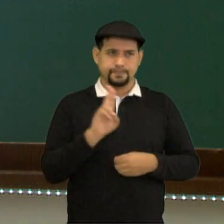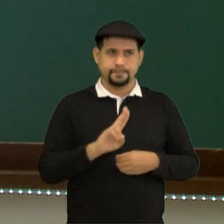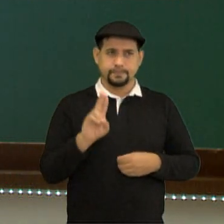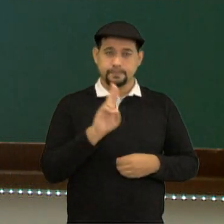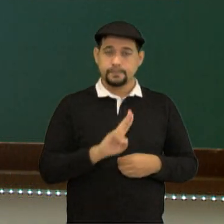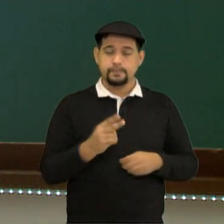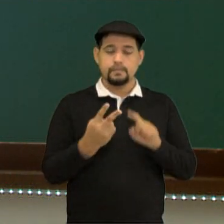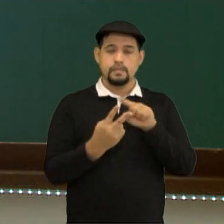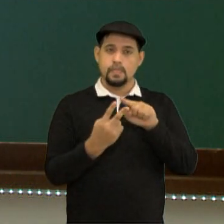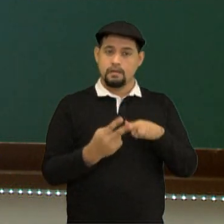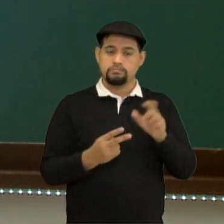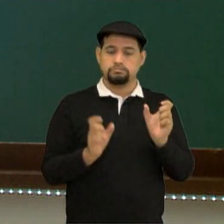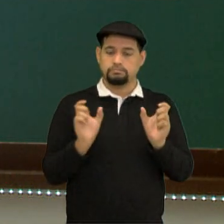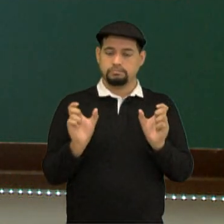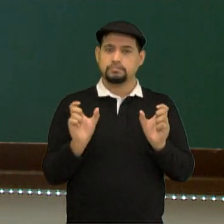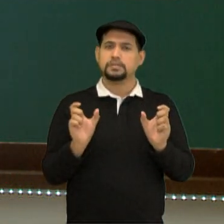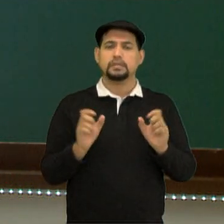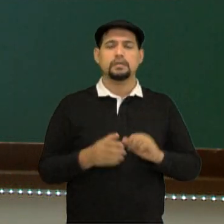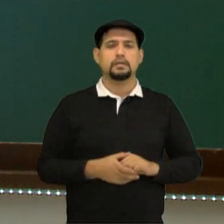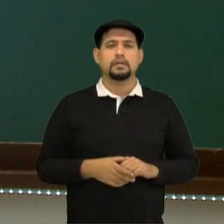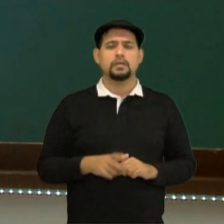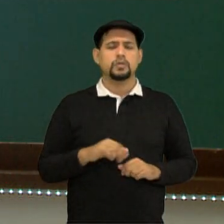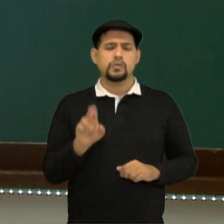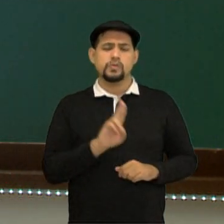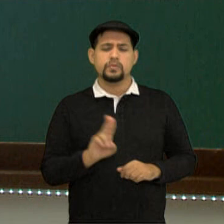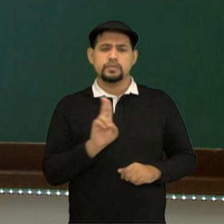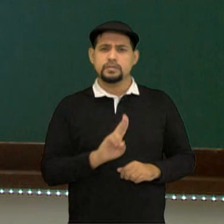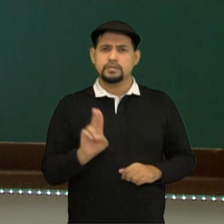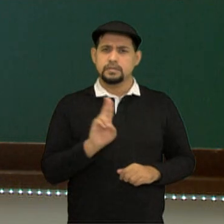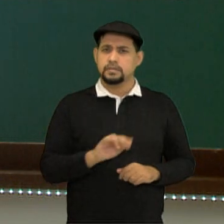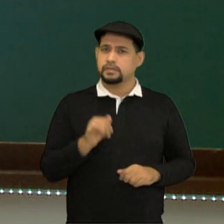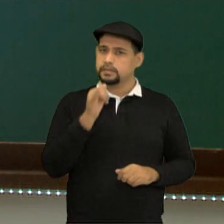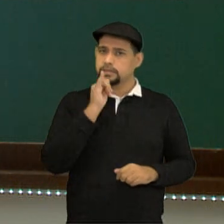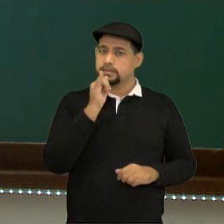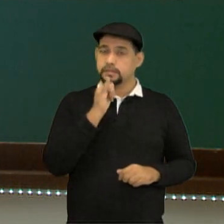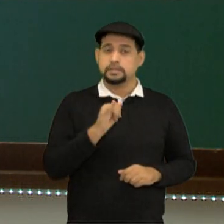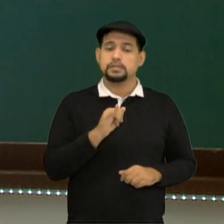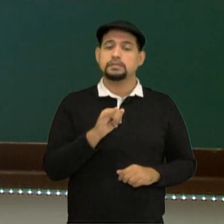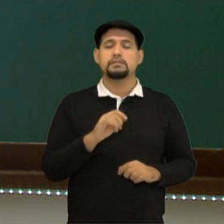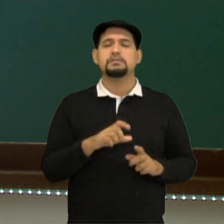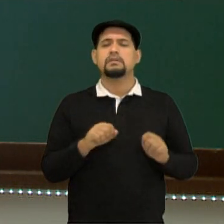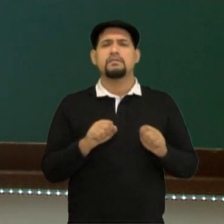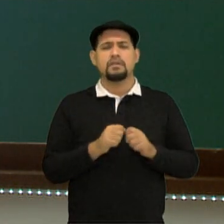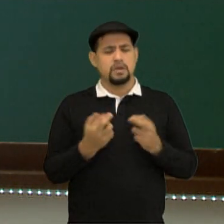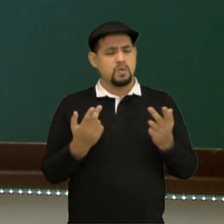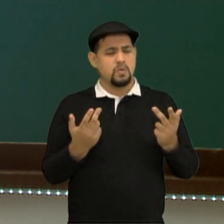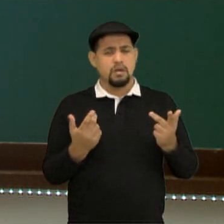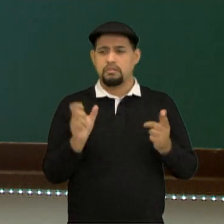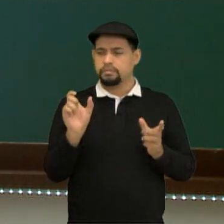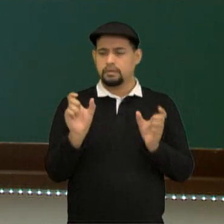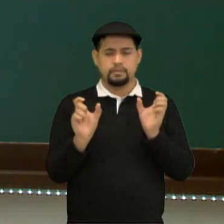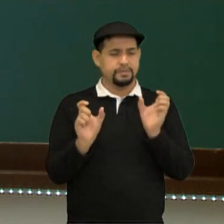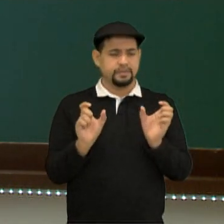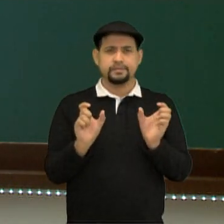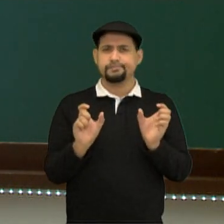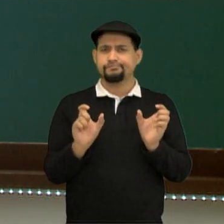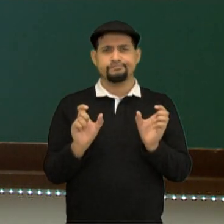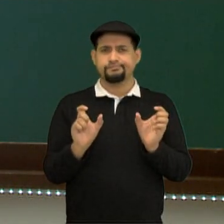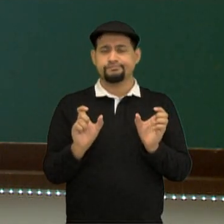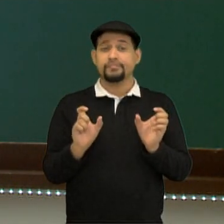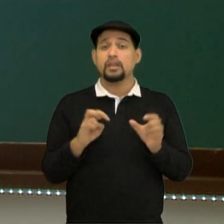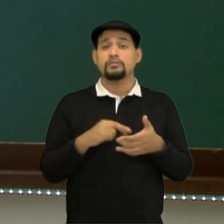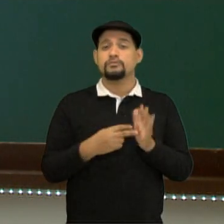dos dois lados, né? Quando eu estou aplicando agora, ó, apliquei o log, se eu faço a mesma coisa dos dois lados, eu não